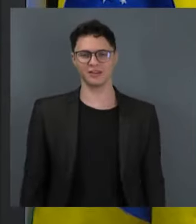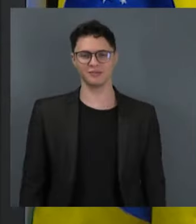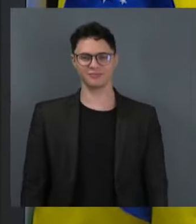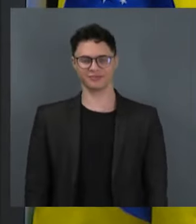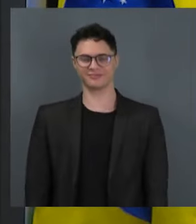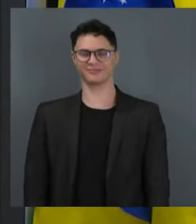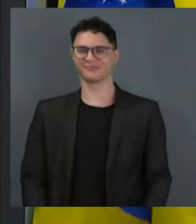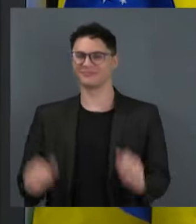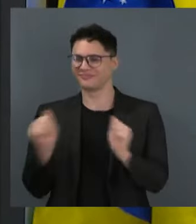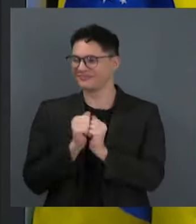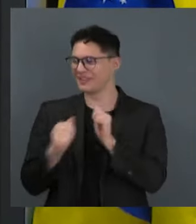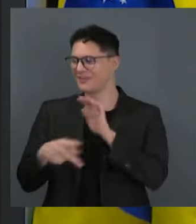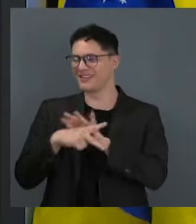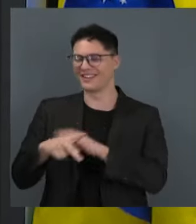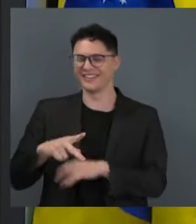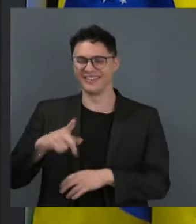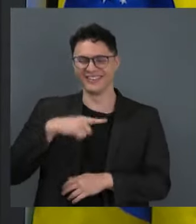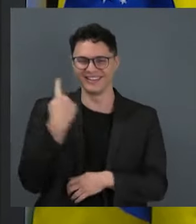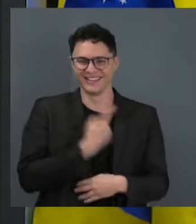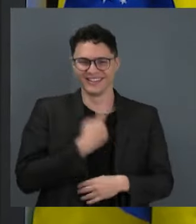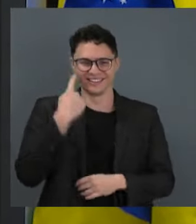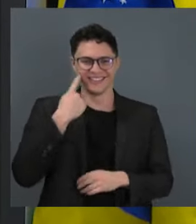numa entrevista